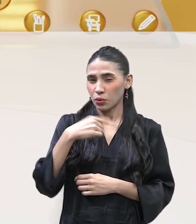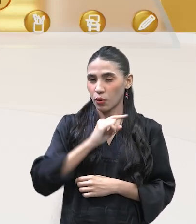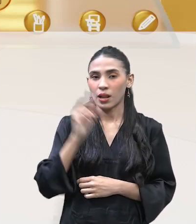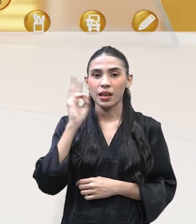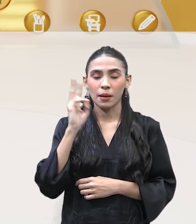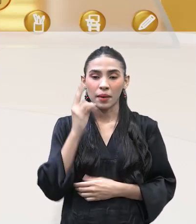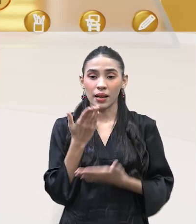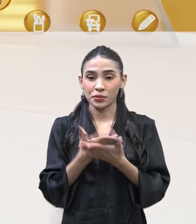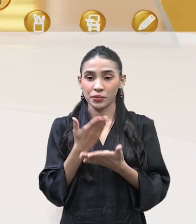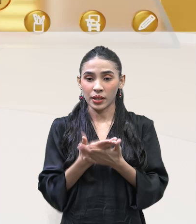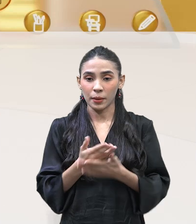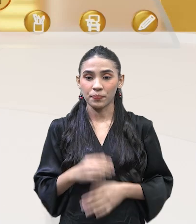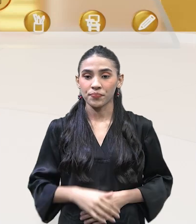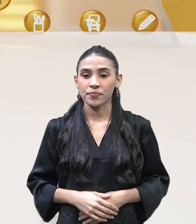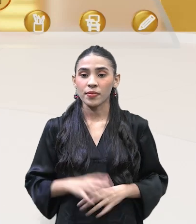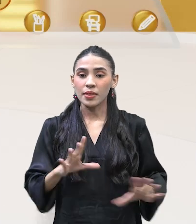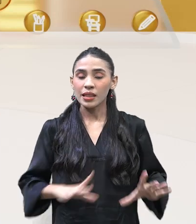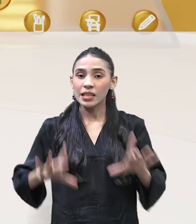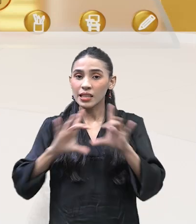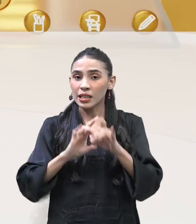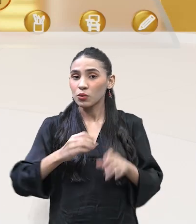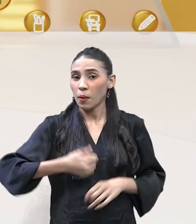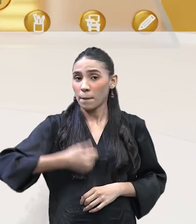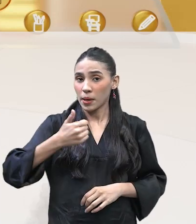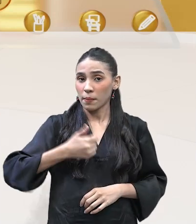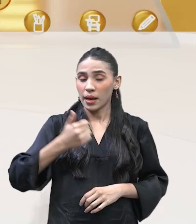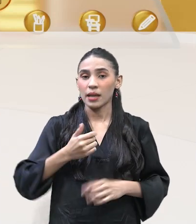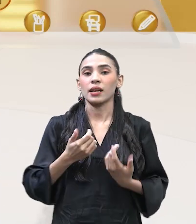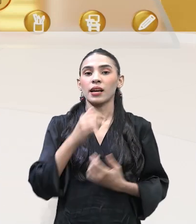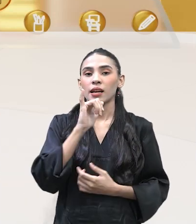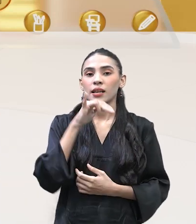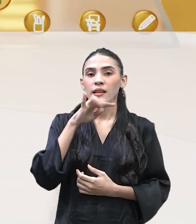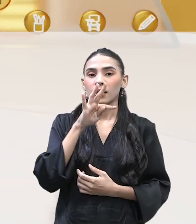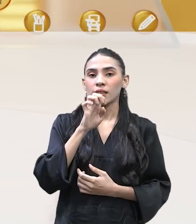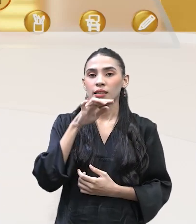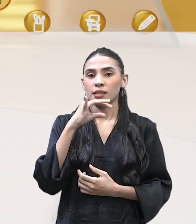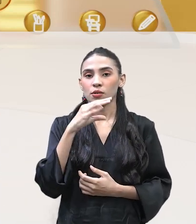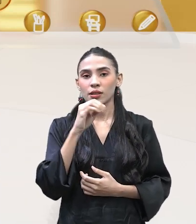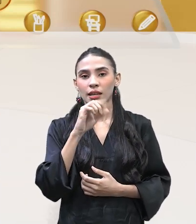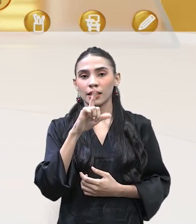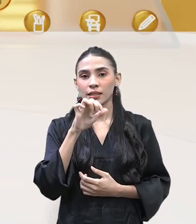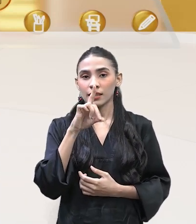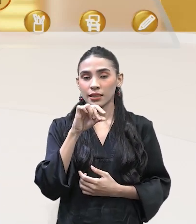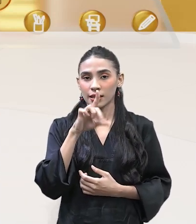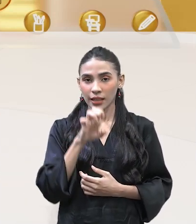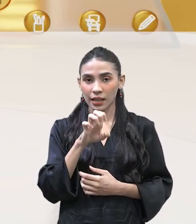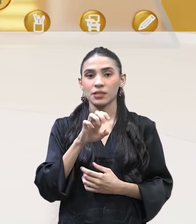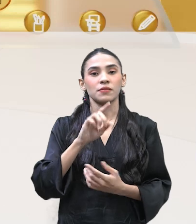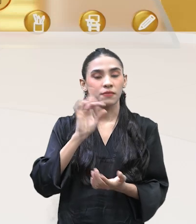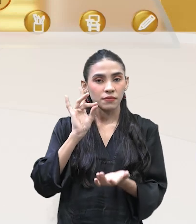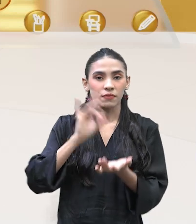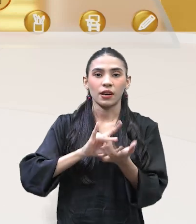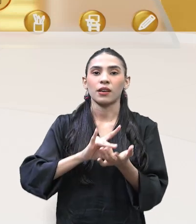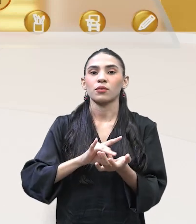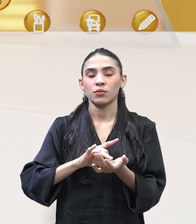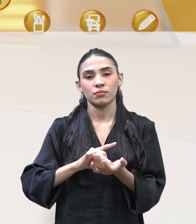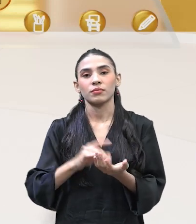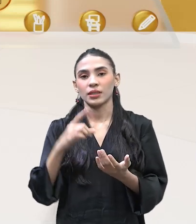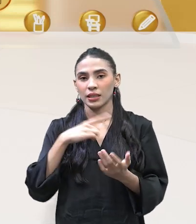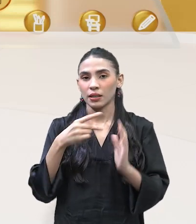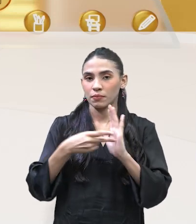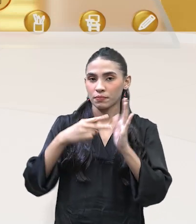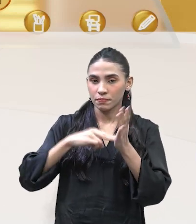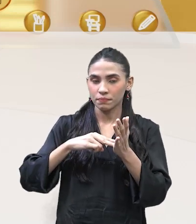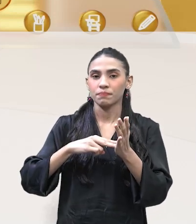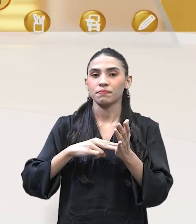foi falado, né, linkando com esse primeiro ponto da intencionalidade, a gente já vê que de fato faz sentido isso